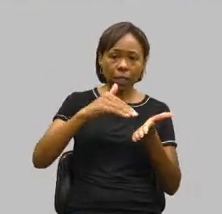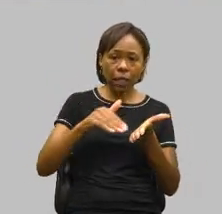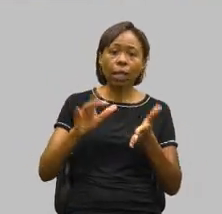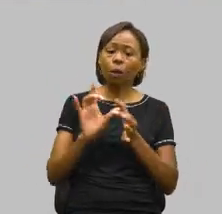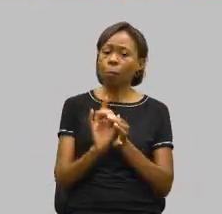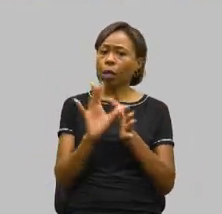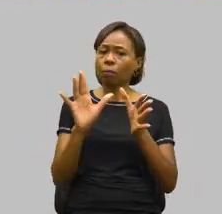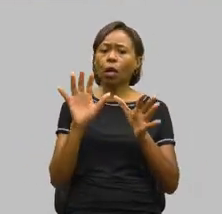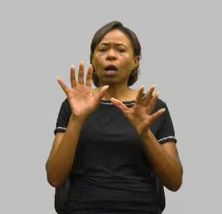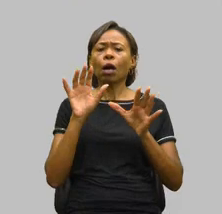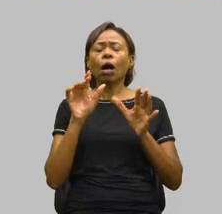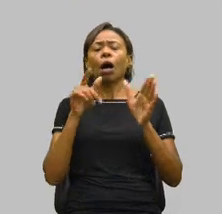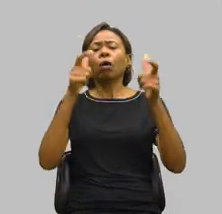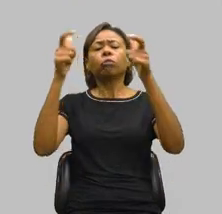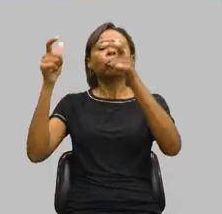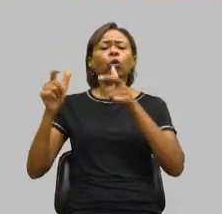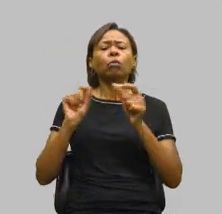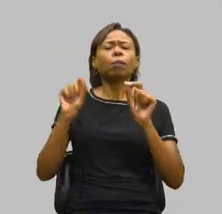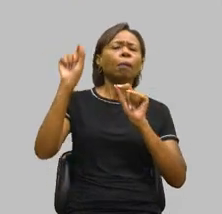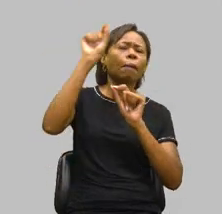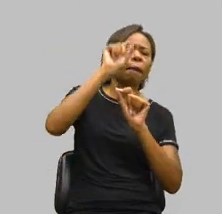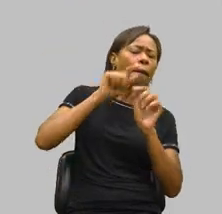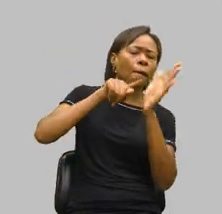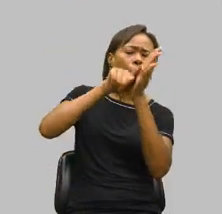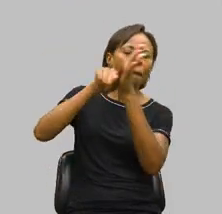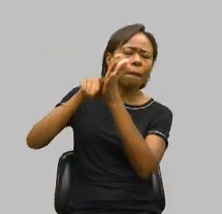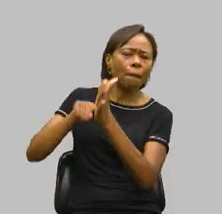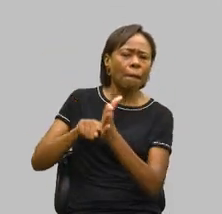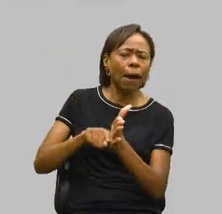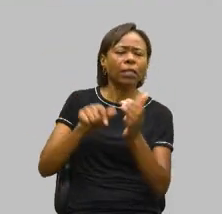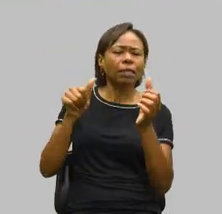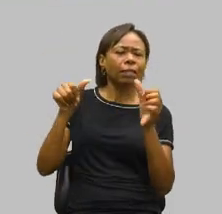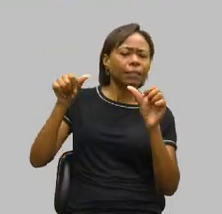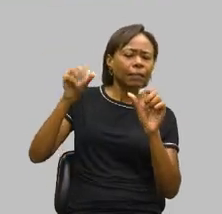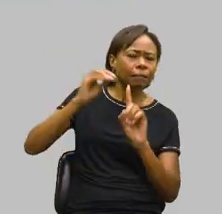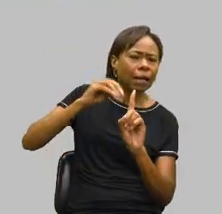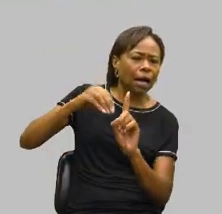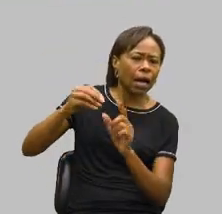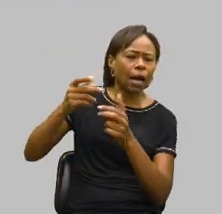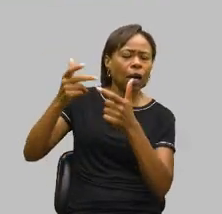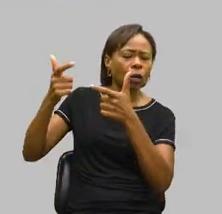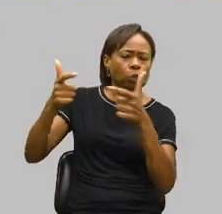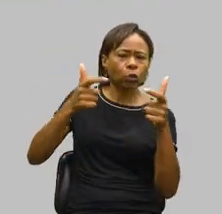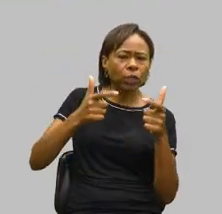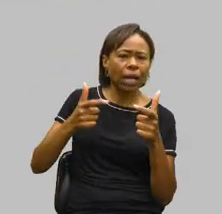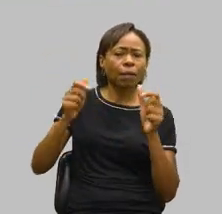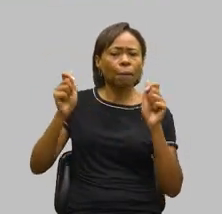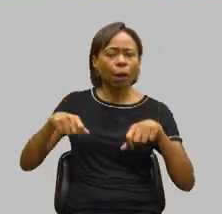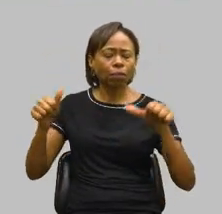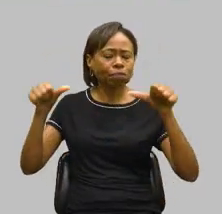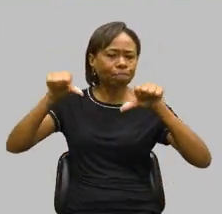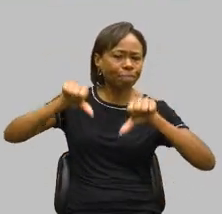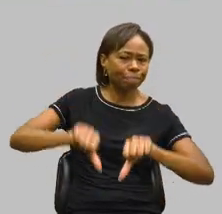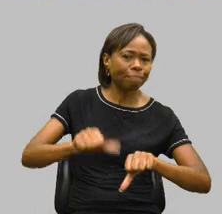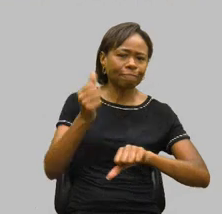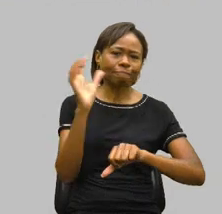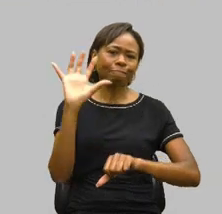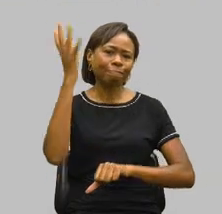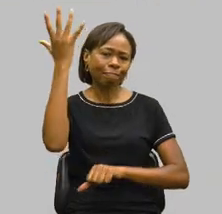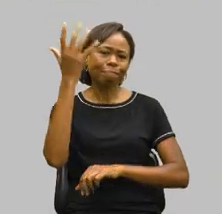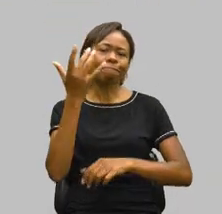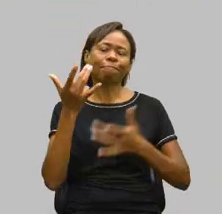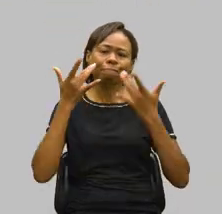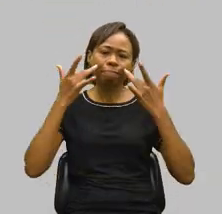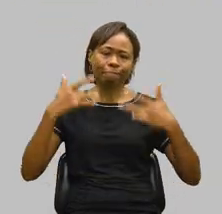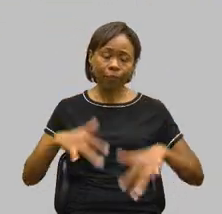das áreas suscetíveis e Danos de danos decorrentes a desastres naturais e tecnológicos no estado para